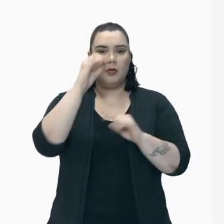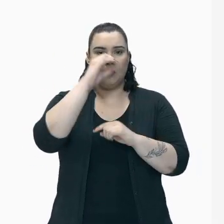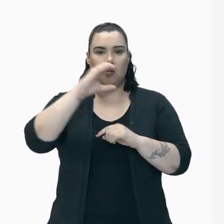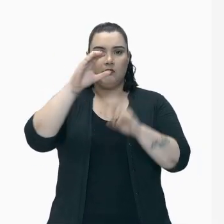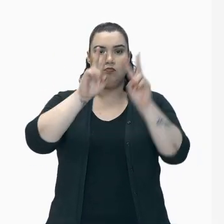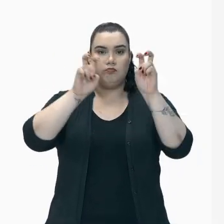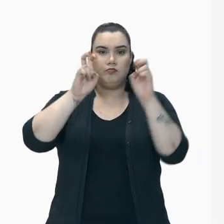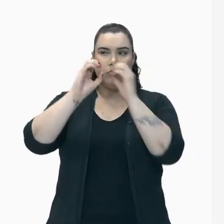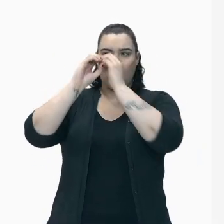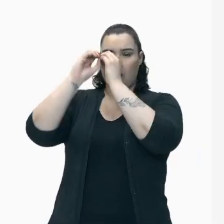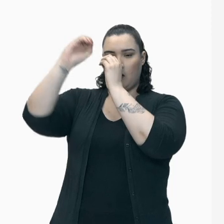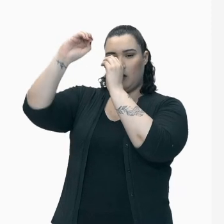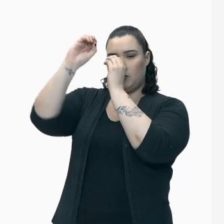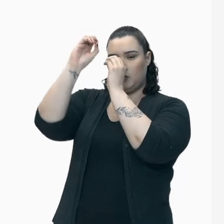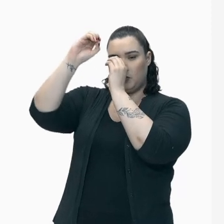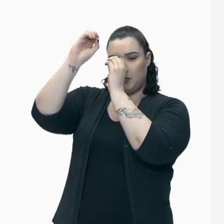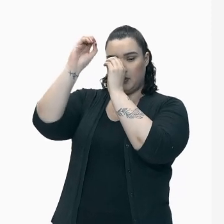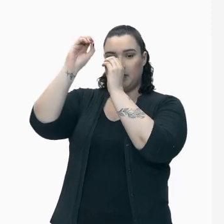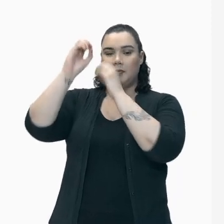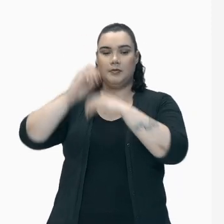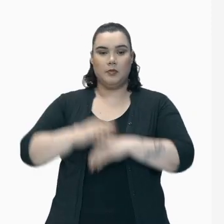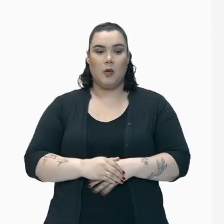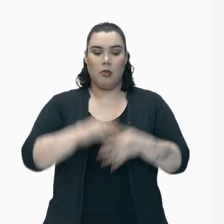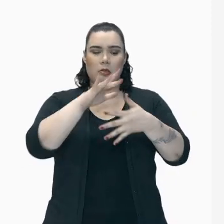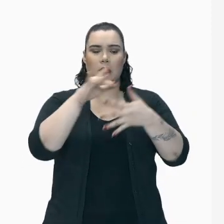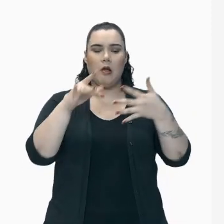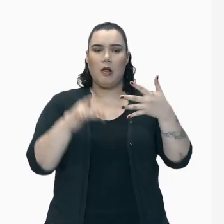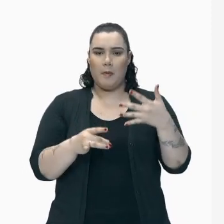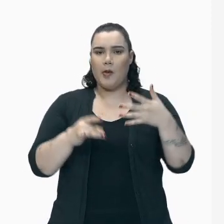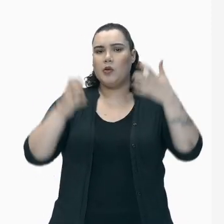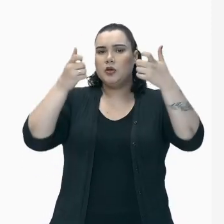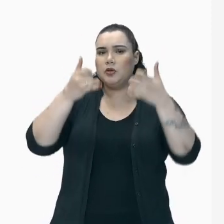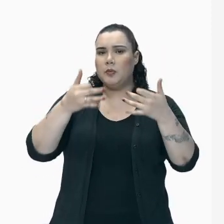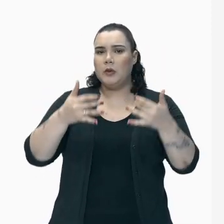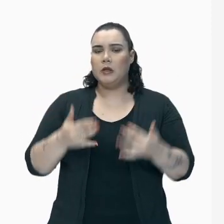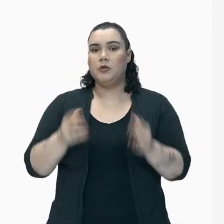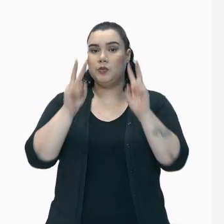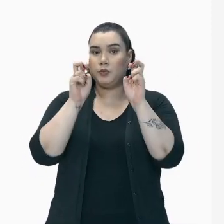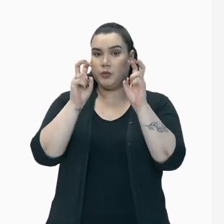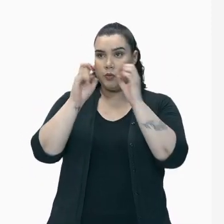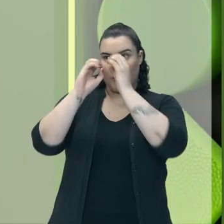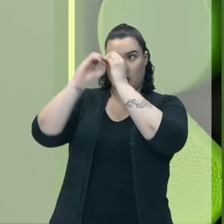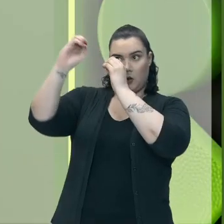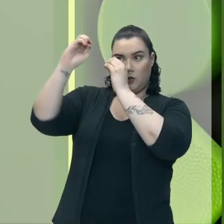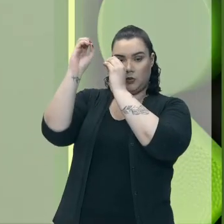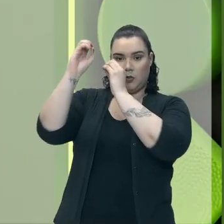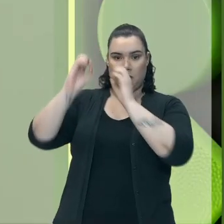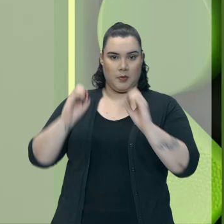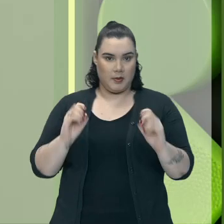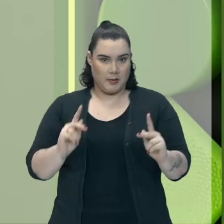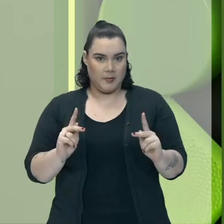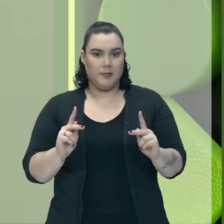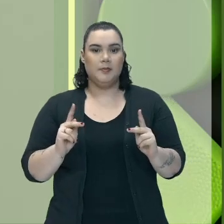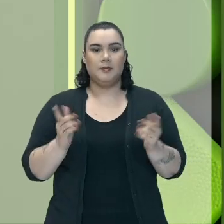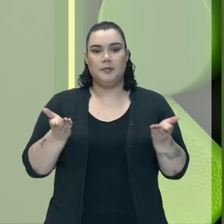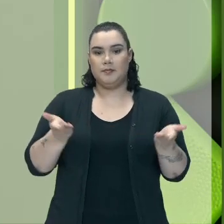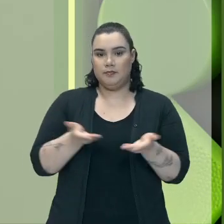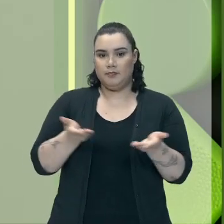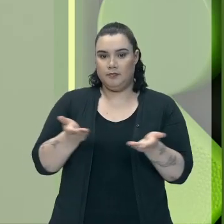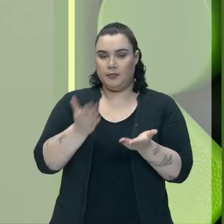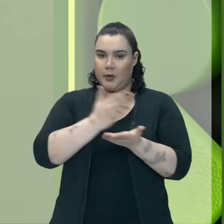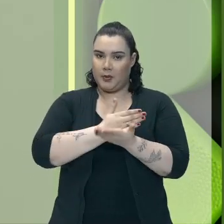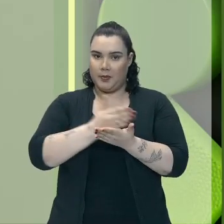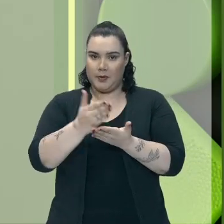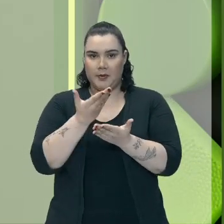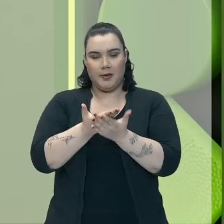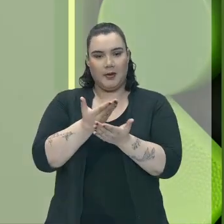a astronomia e no detalhamento nós vamos ter a definição de astronomia. Muito bem, pessoal, é isso,